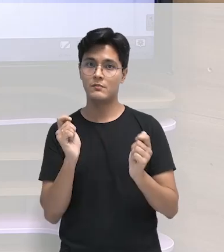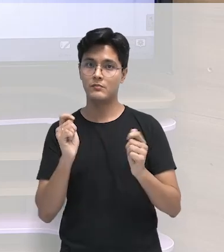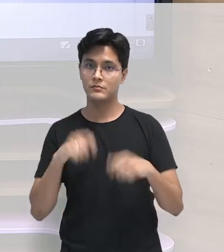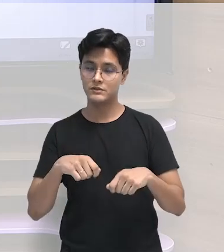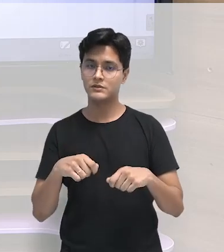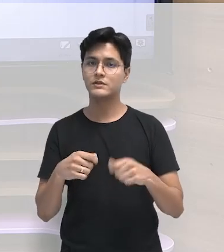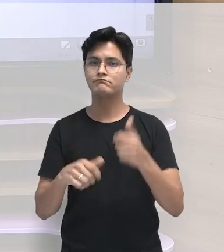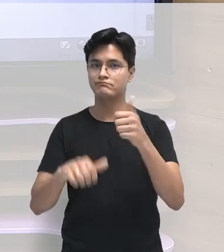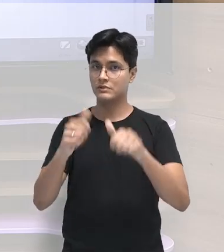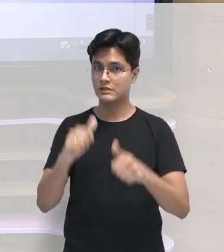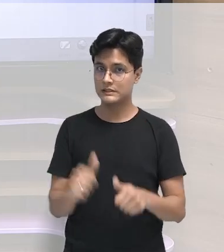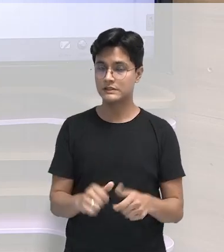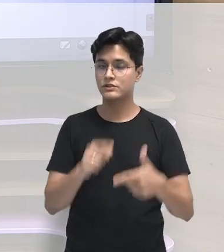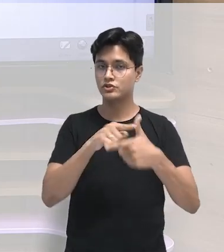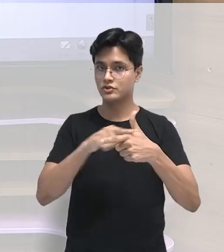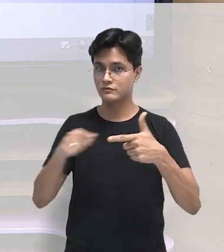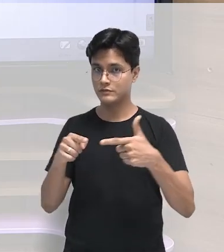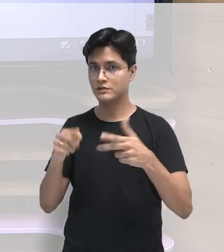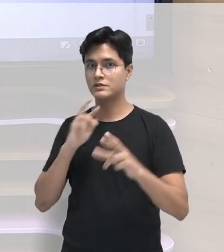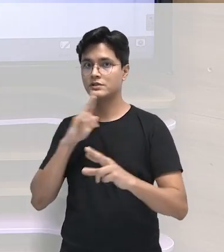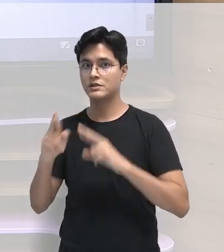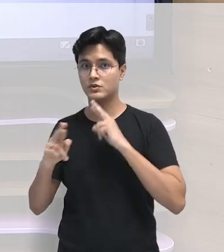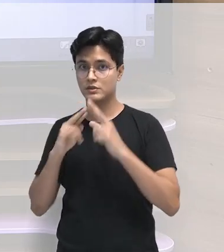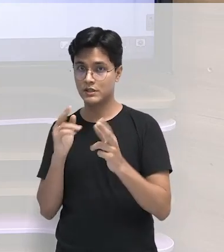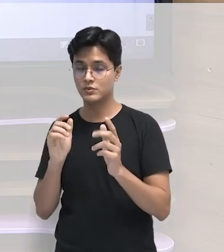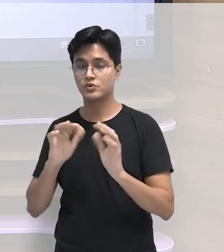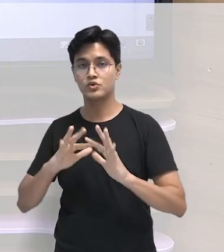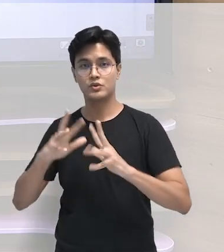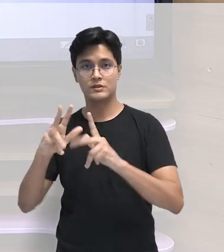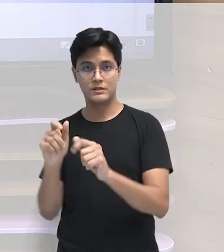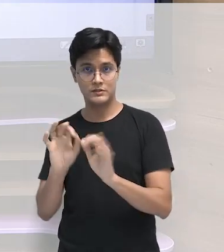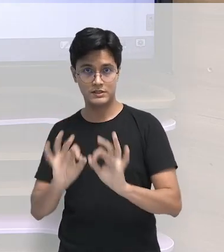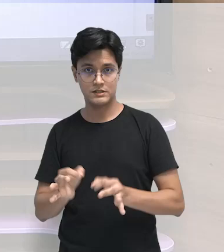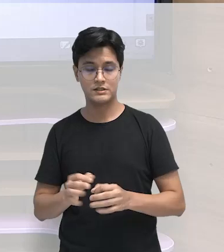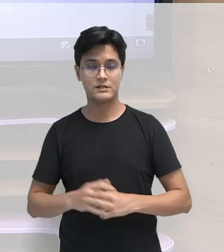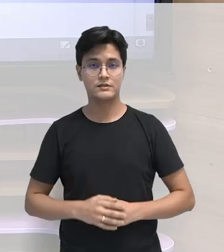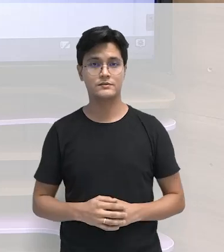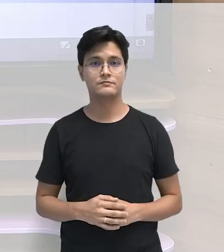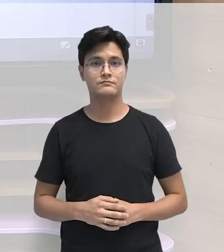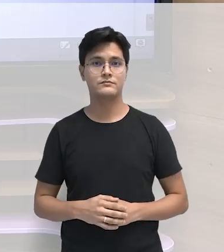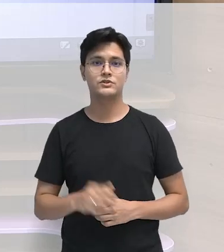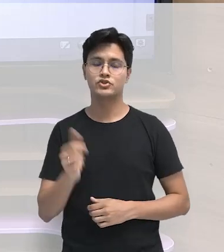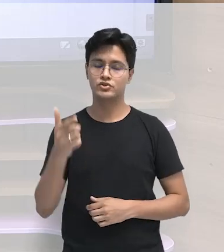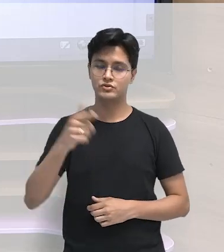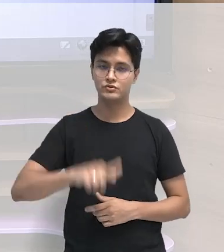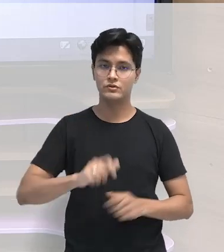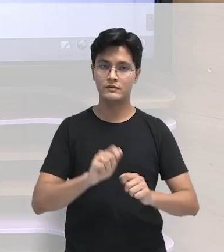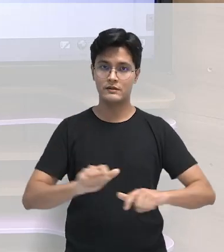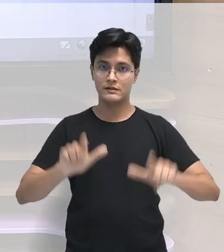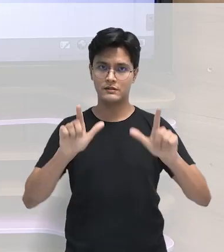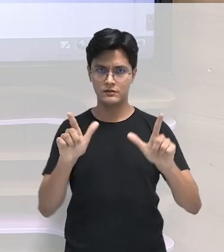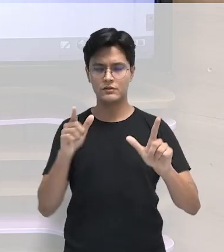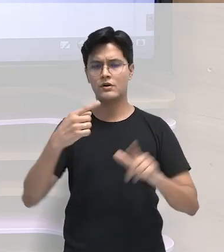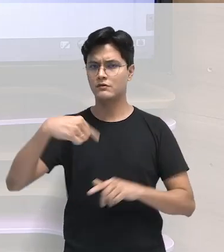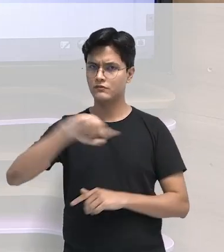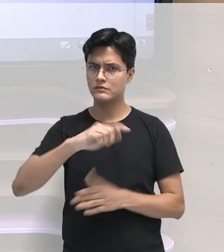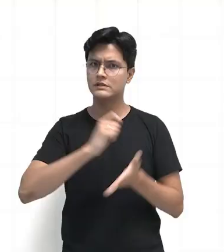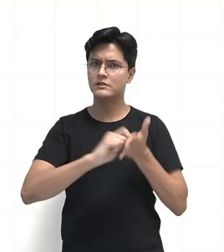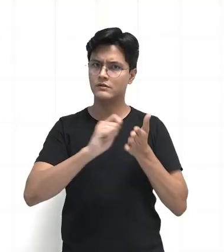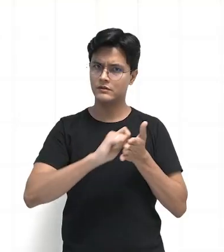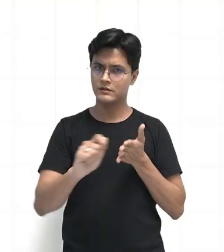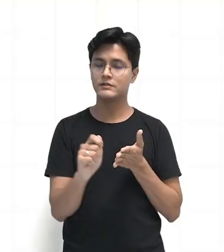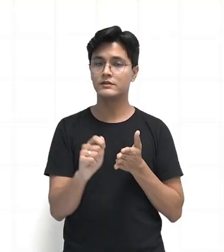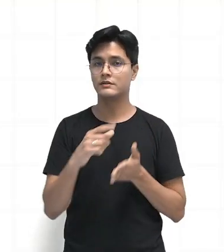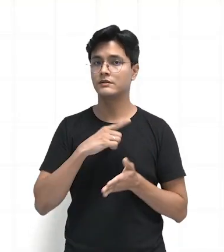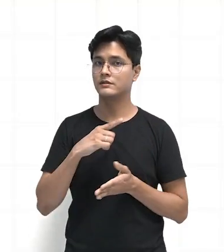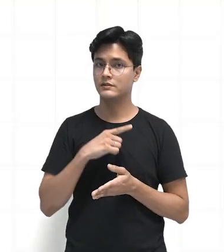dividiria pelo total da mesma forma, tá ok? Vamos voltar então à nossa cartela para que você possa fazer as suas anotações. Nós temos